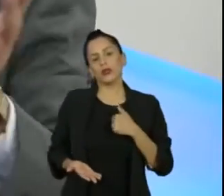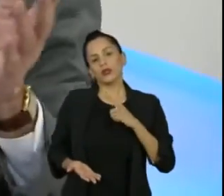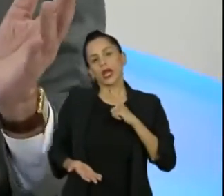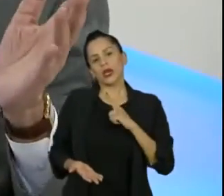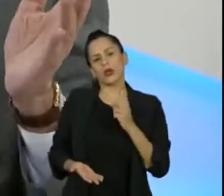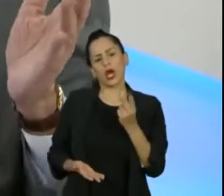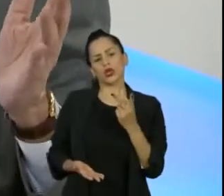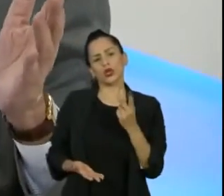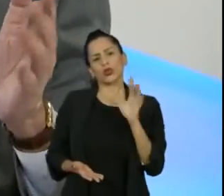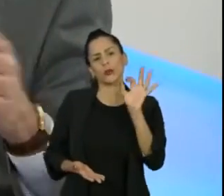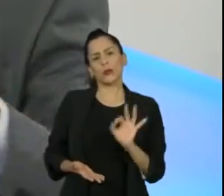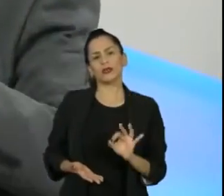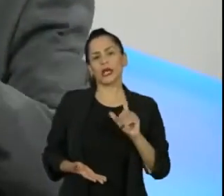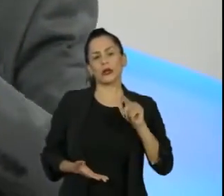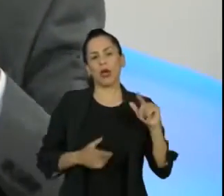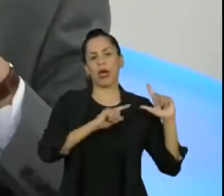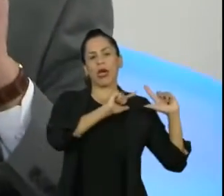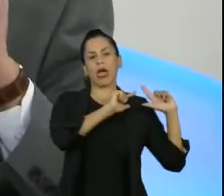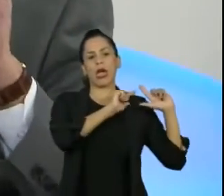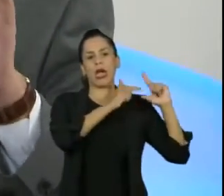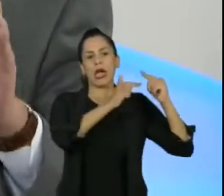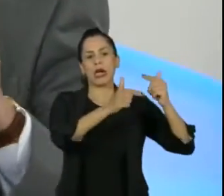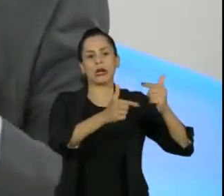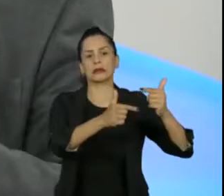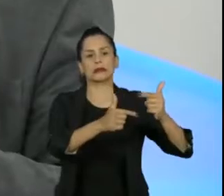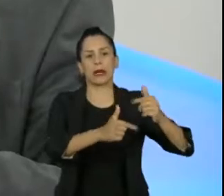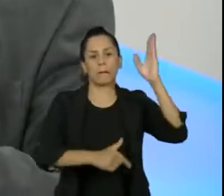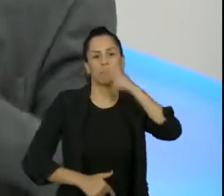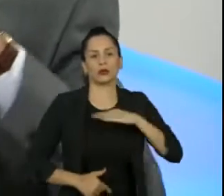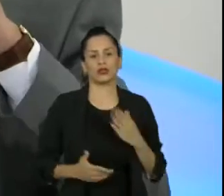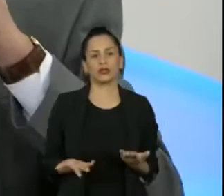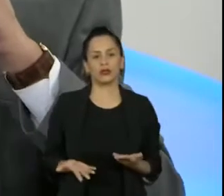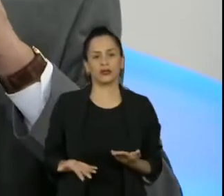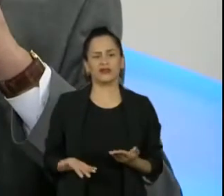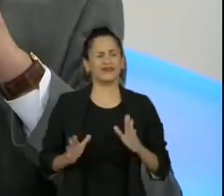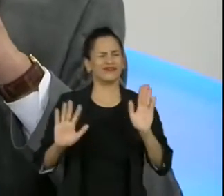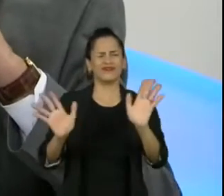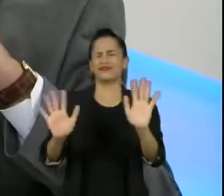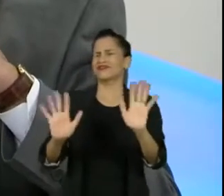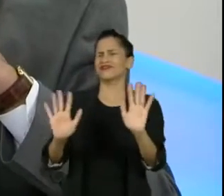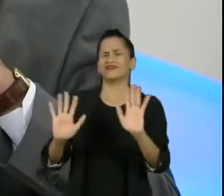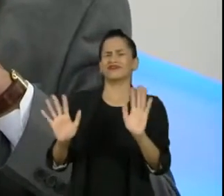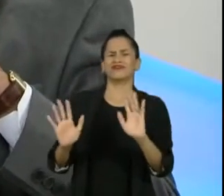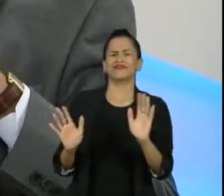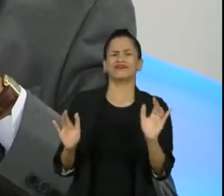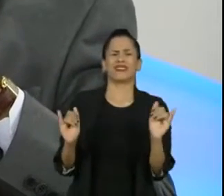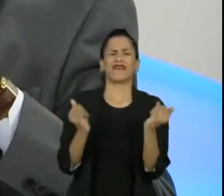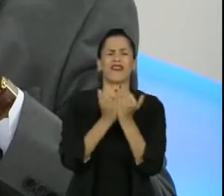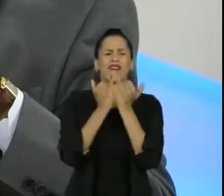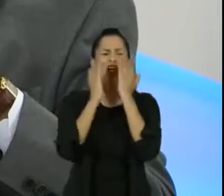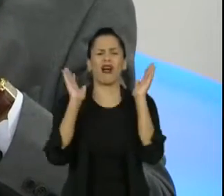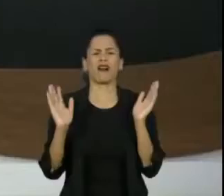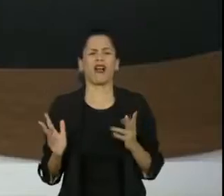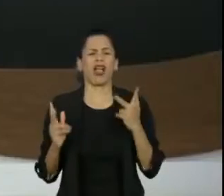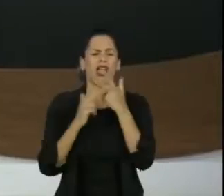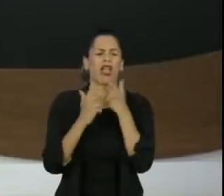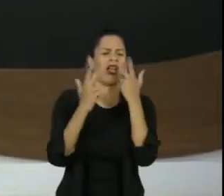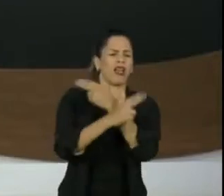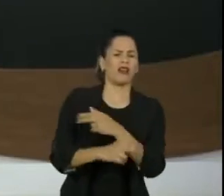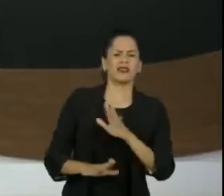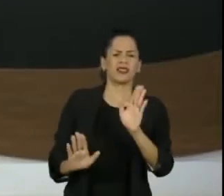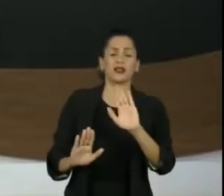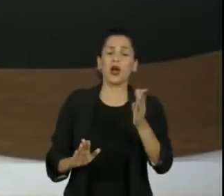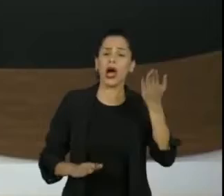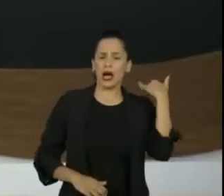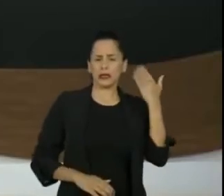isso chama herança maldita. Então vamos parar com essa bobajada que eu deixei rolar porque me beneficiava na primeira campanha. De que maneira beneficiava? Porque eu